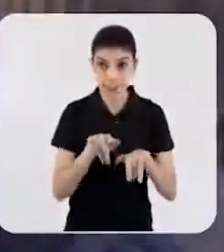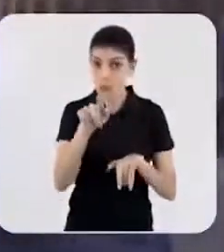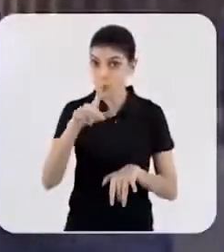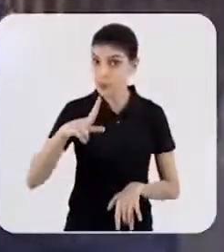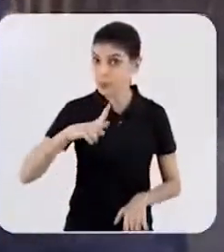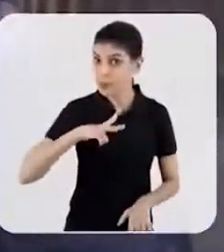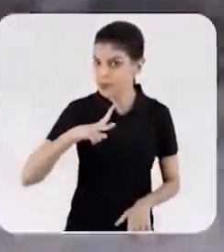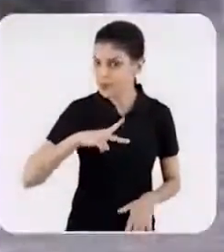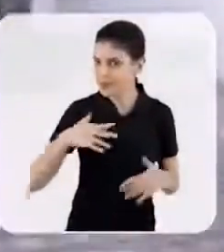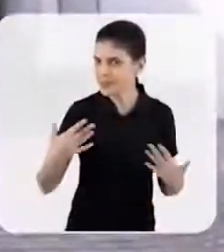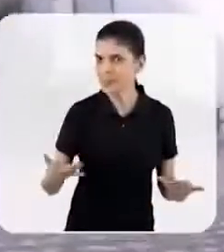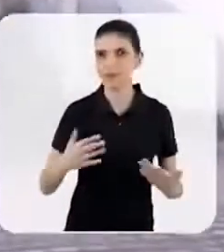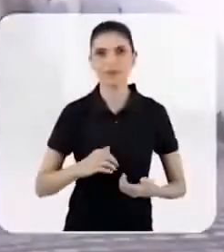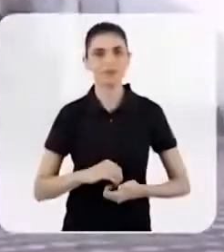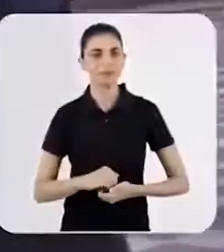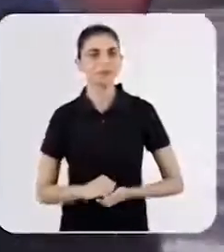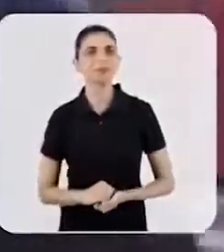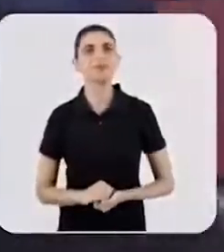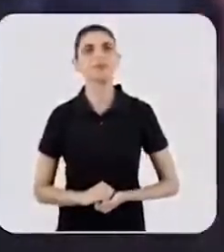A sua privacidade.